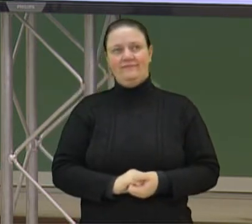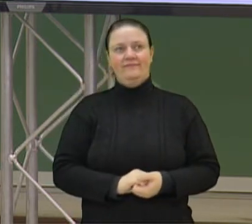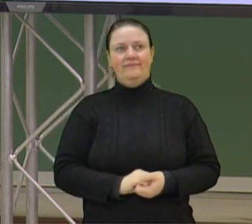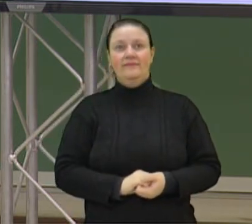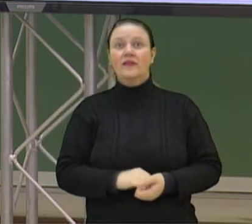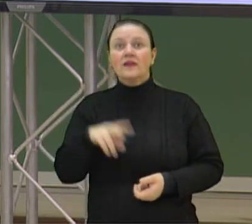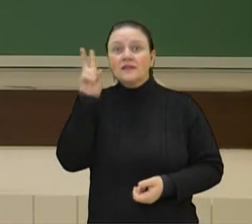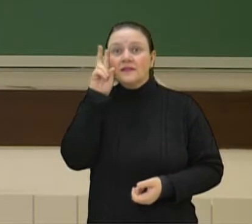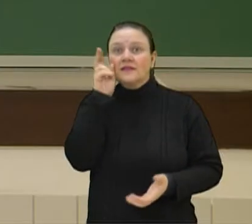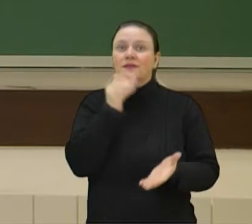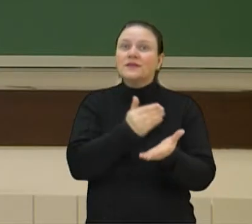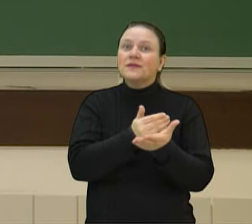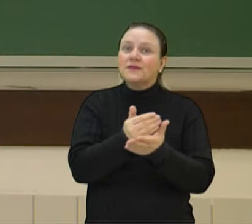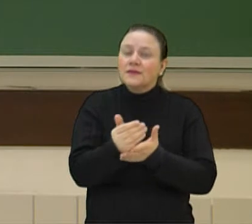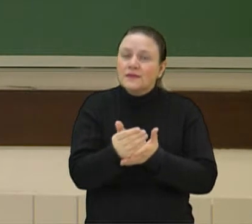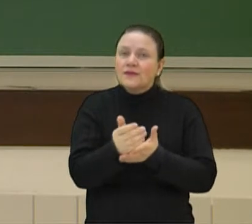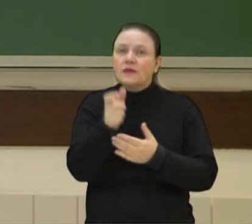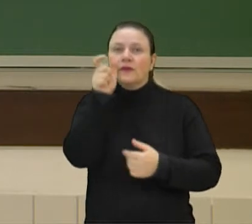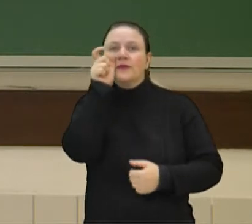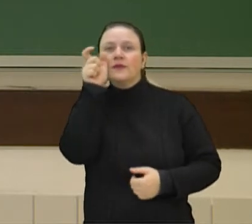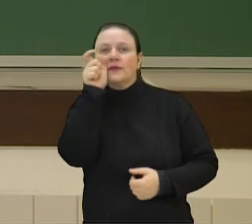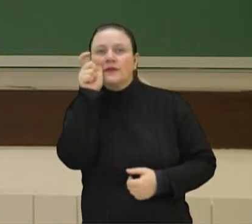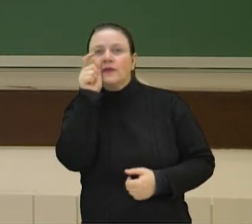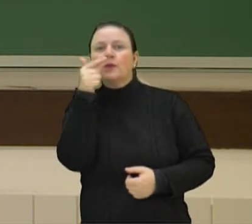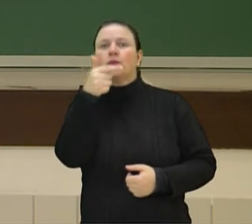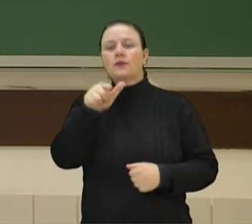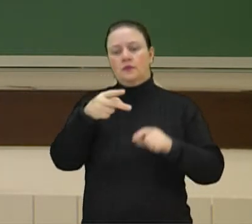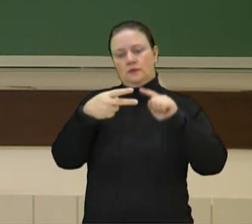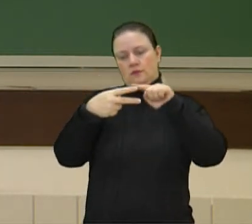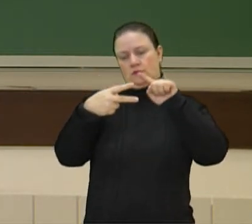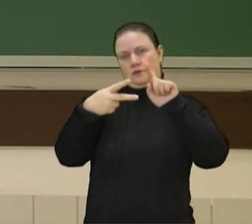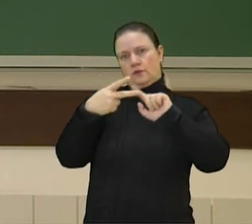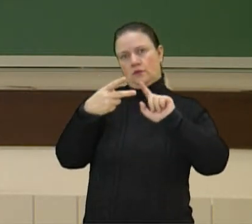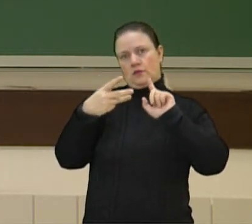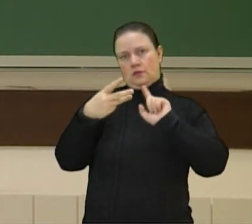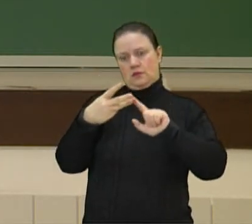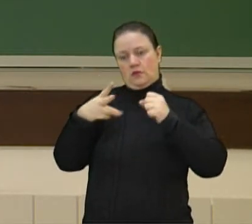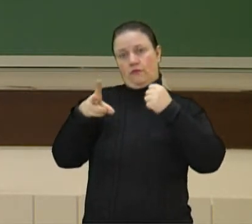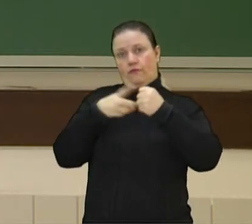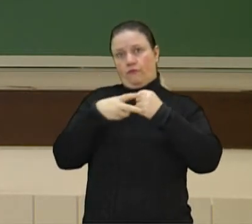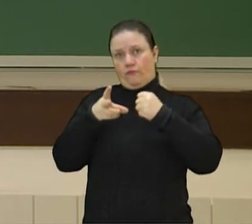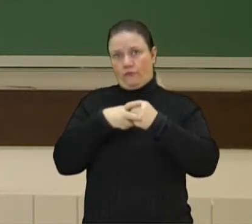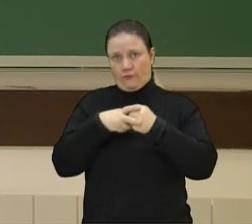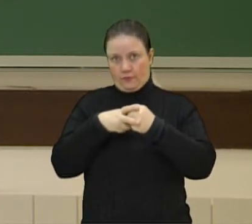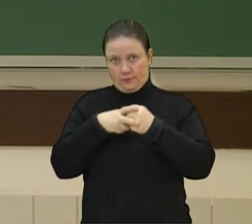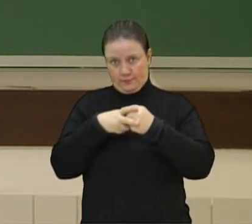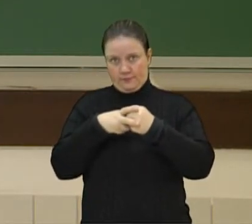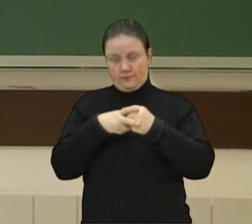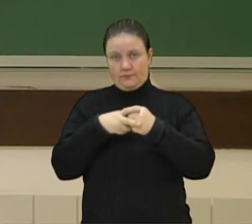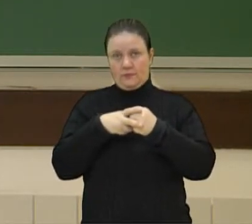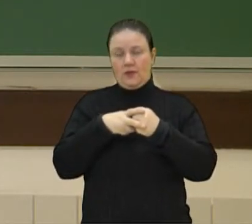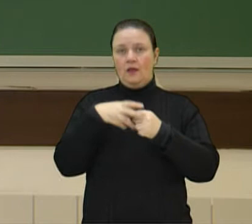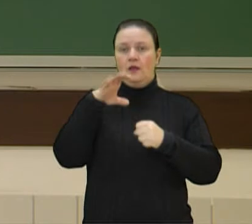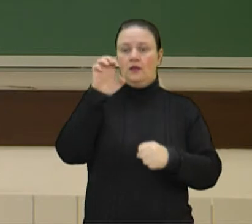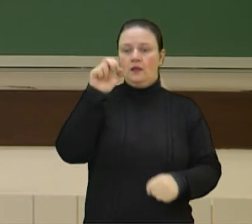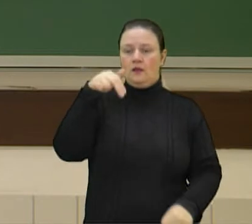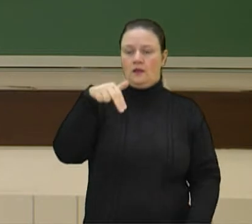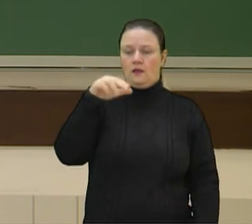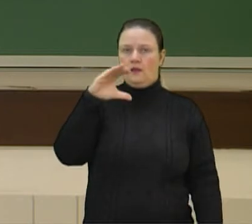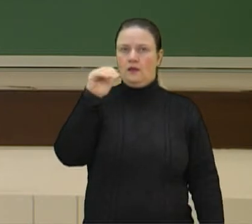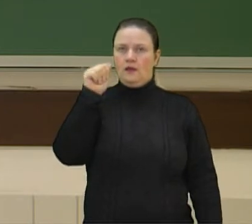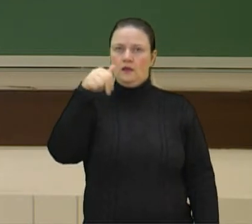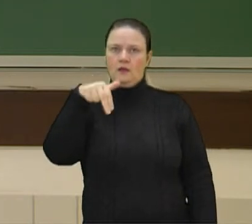Lembram do comecinho que eu falei para vocês que veríamos outros três verbos, né? Então vamos lá, os verbos encantar, agradar